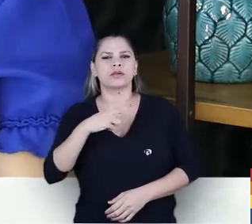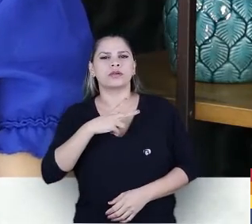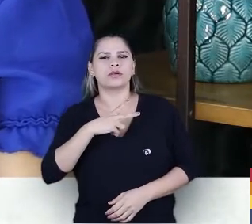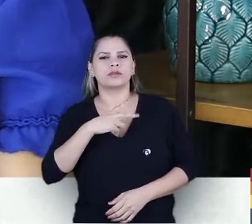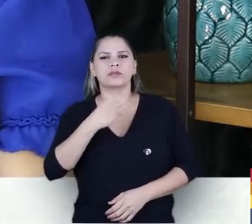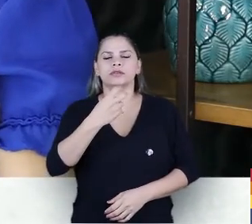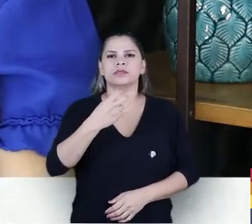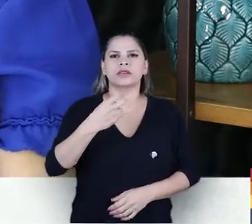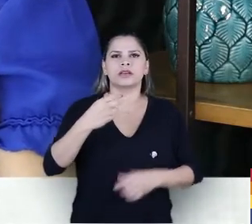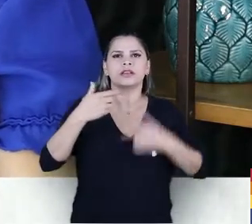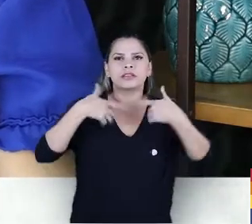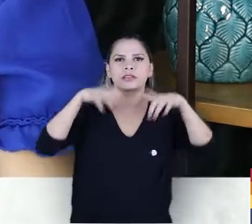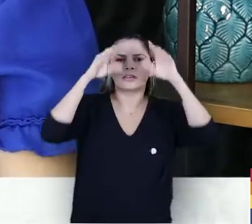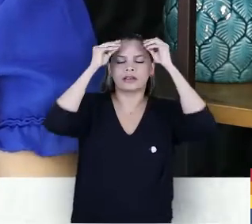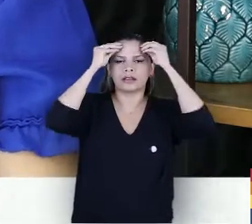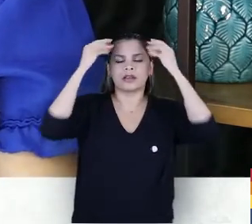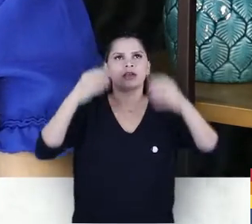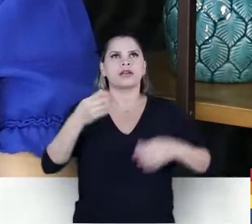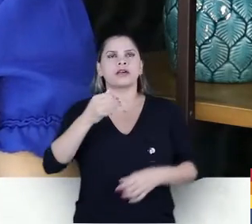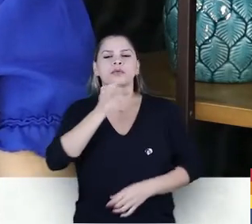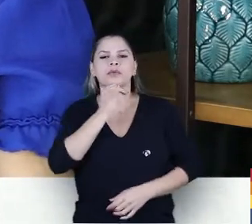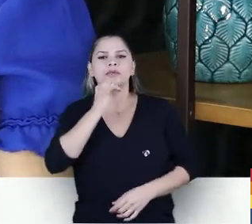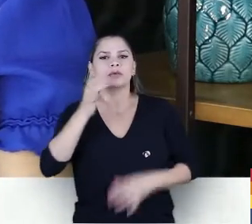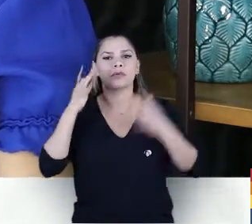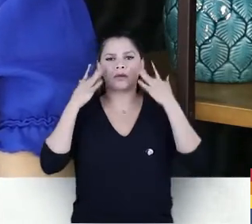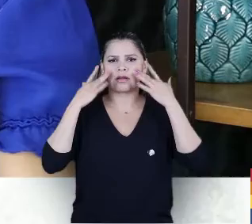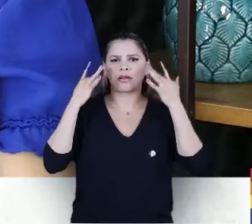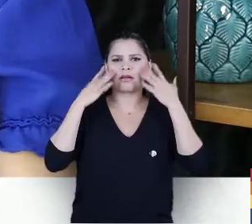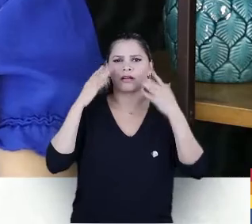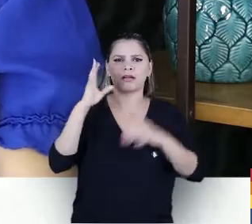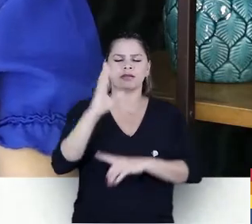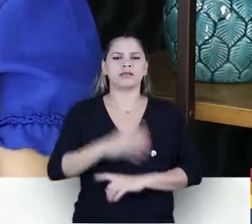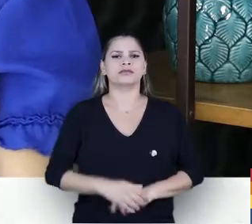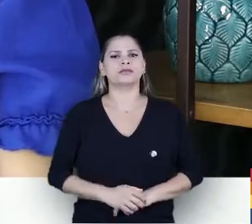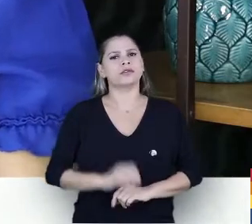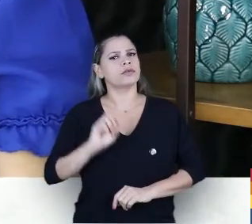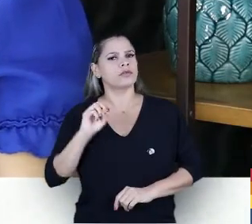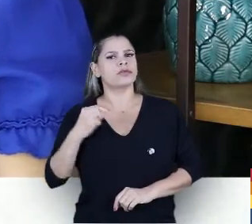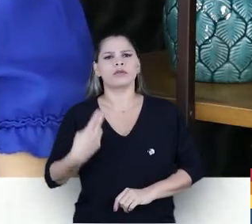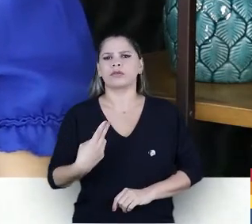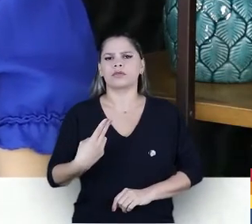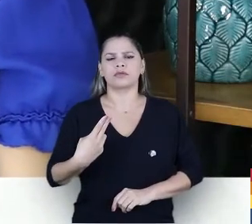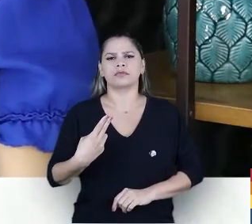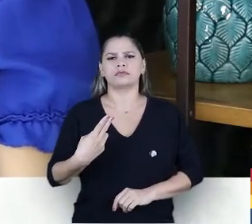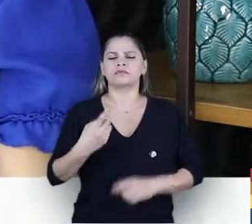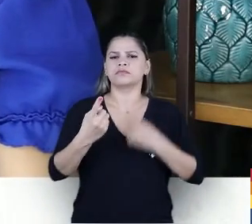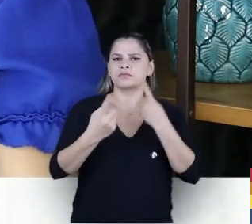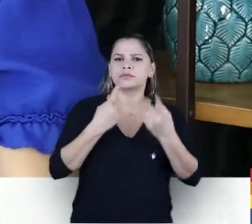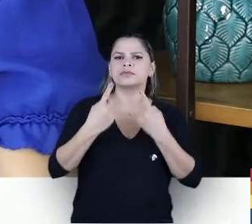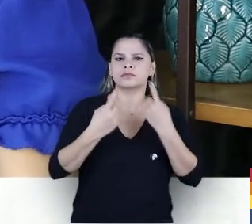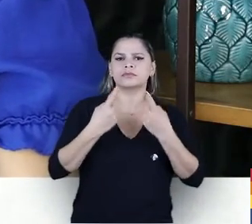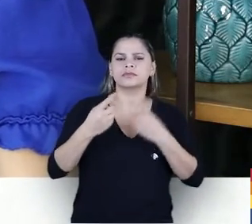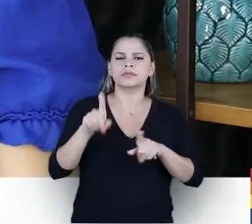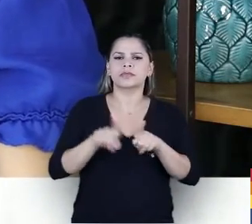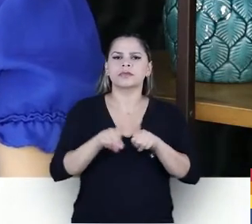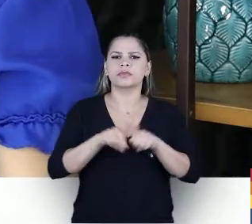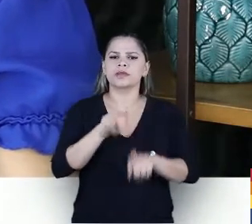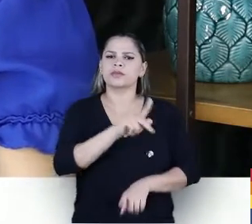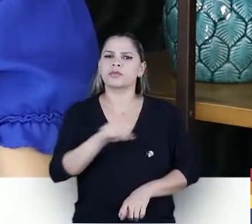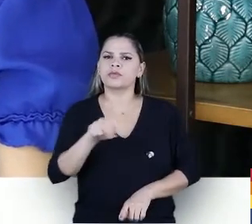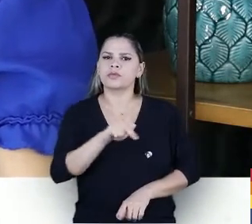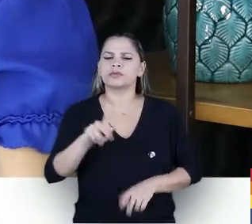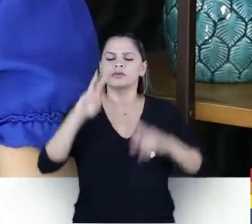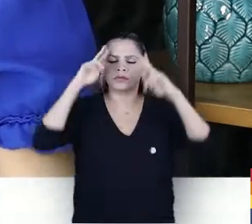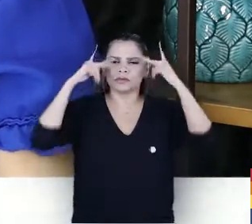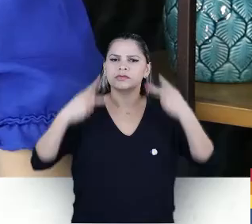de humanas, trabalhando a geografia, trabalhando a história, a sociologia. Poderíamos